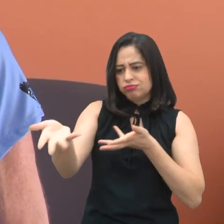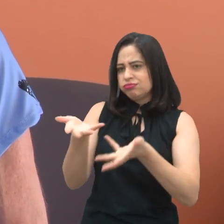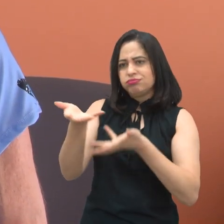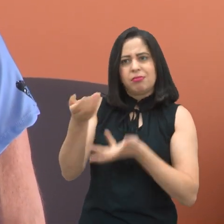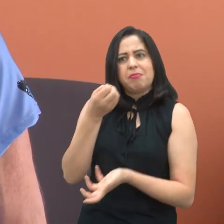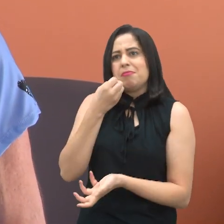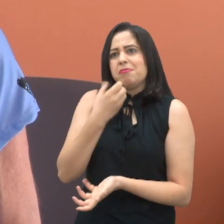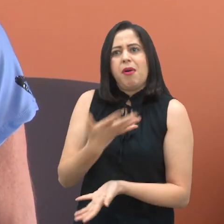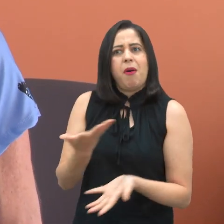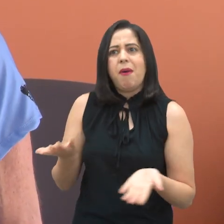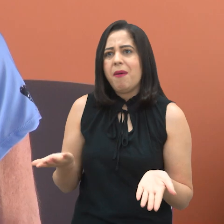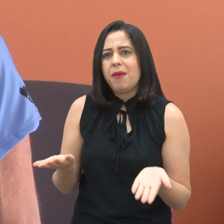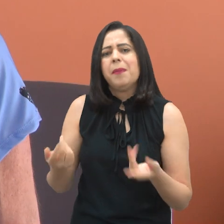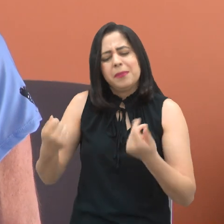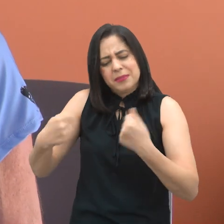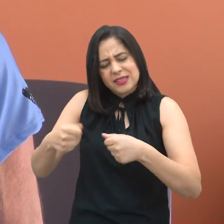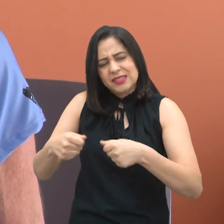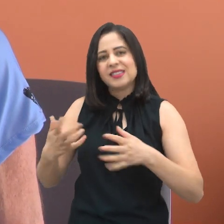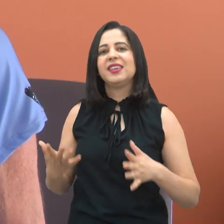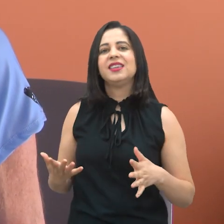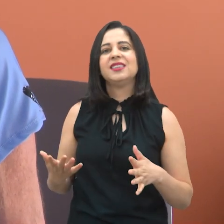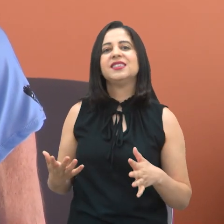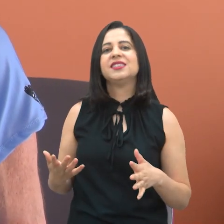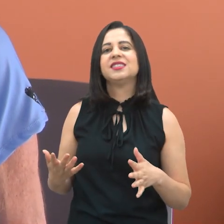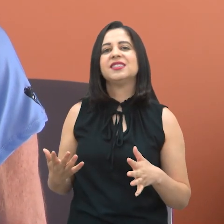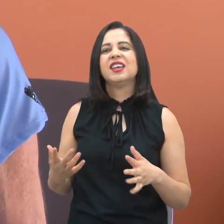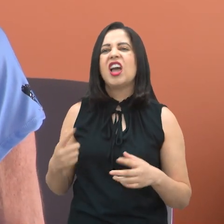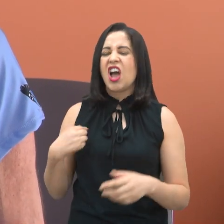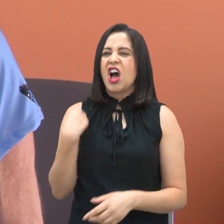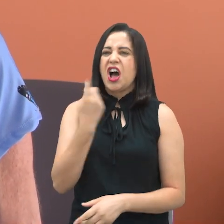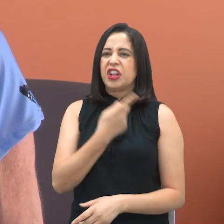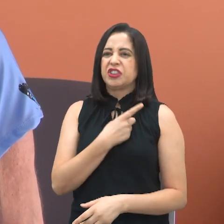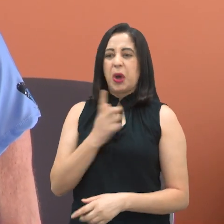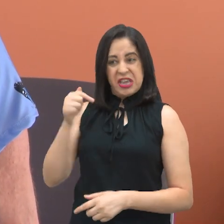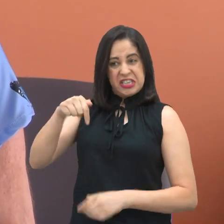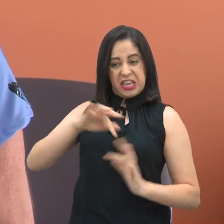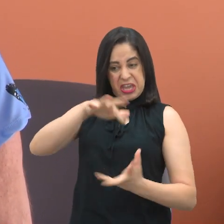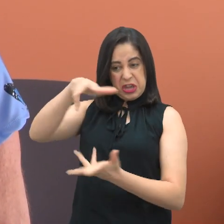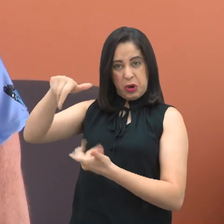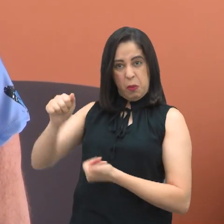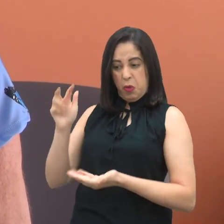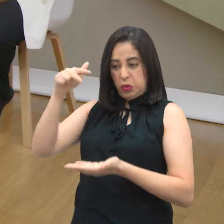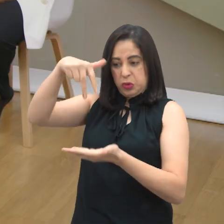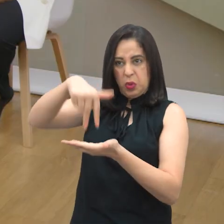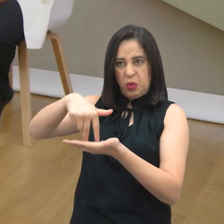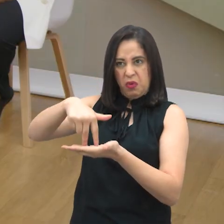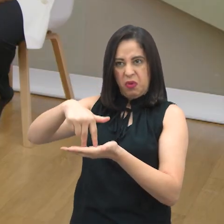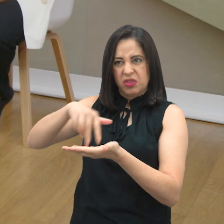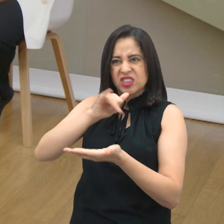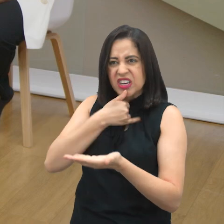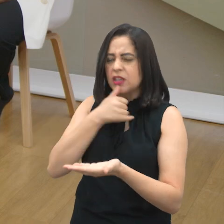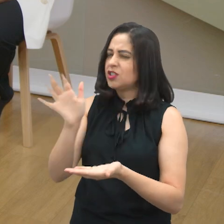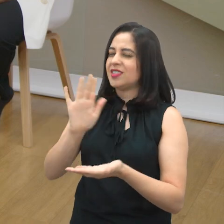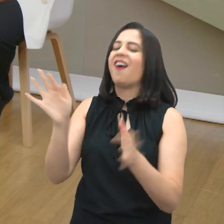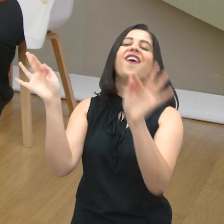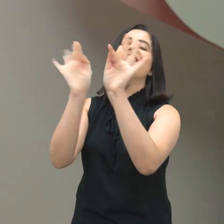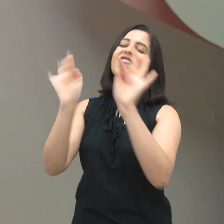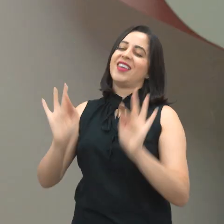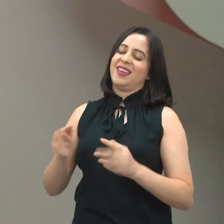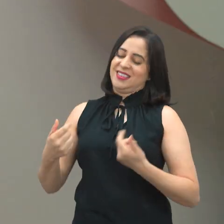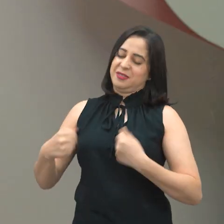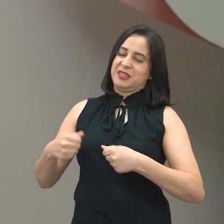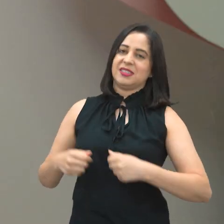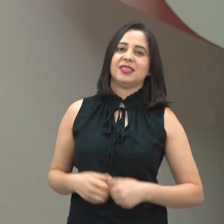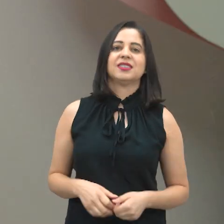conviver bem, tranquilamente, né? A gente não veio no mundo para ser infeliz, a gente veio para ser feliz. E eu sou.